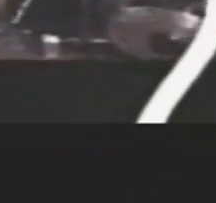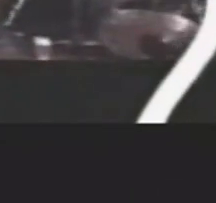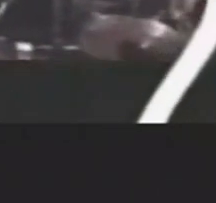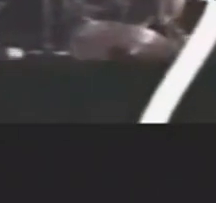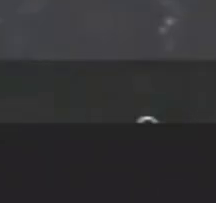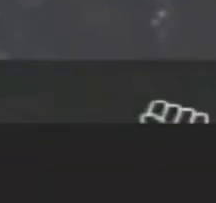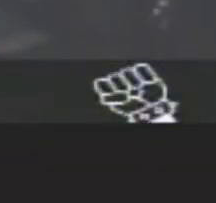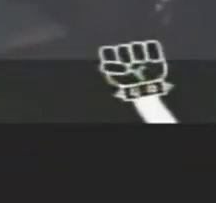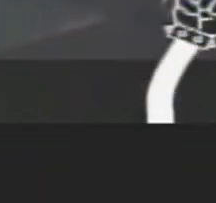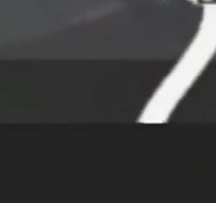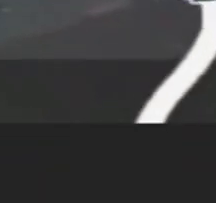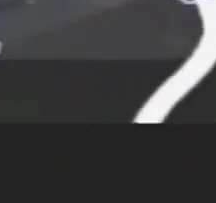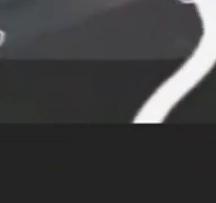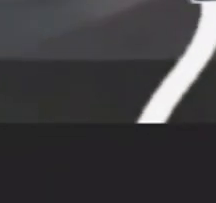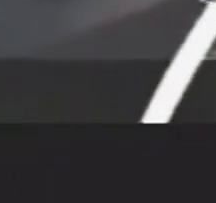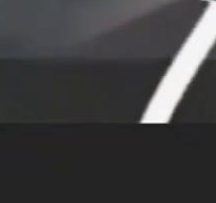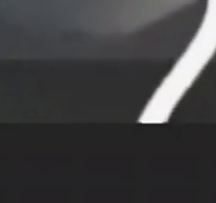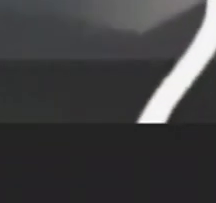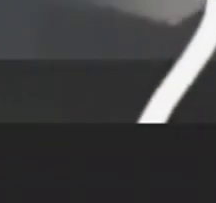e raimundos